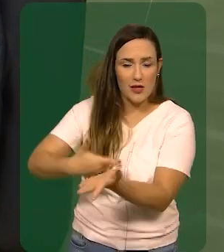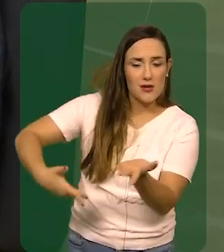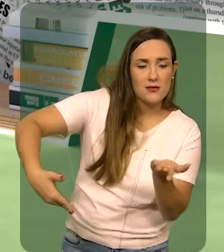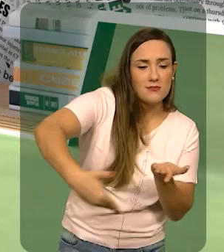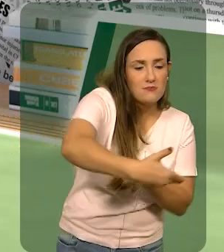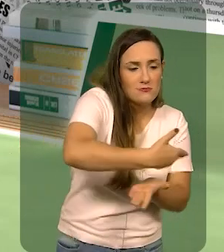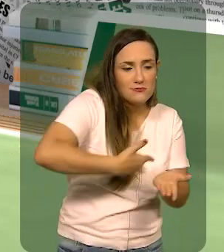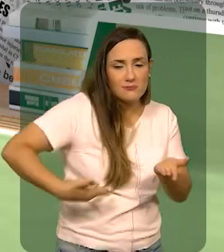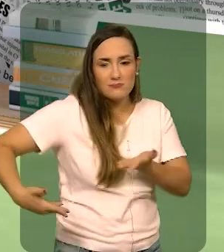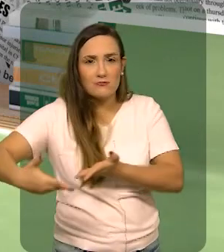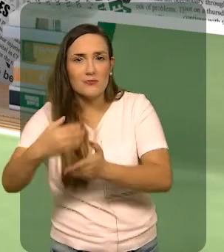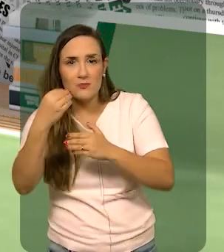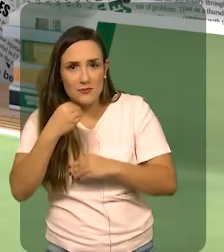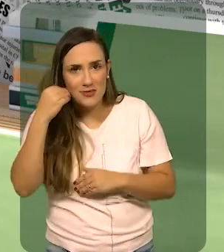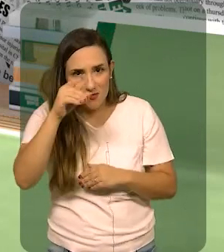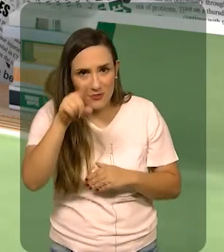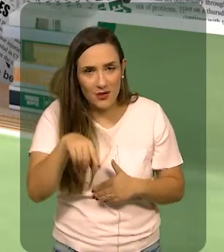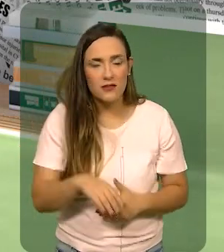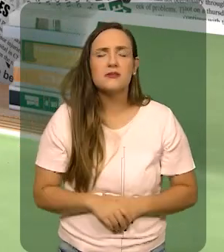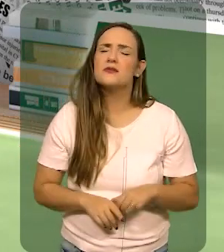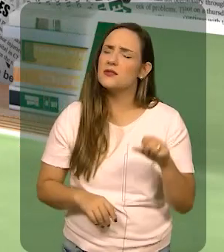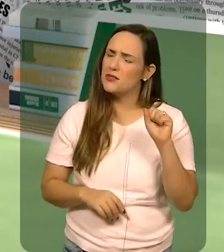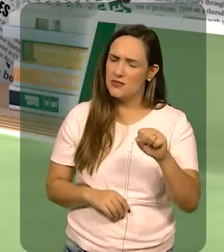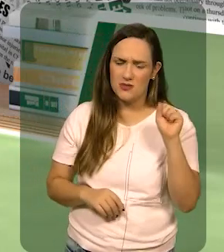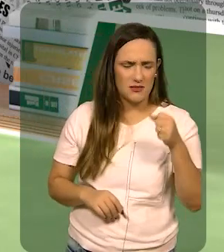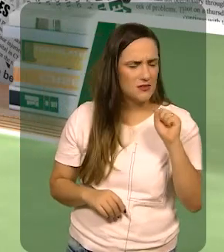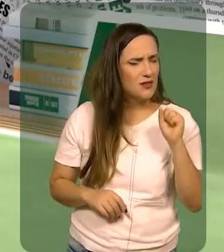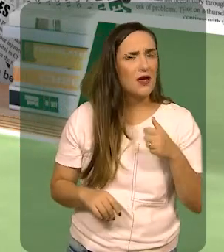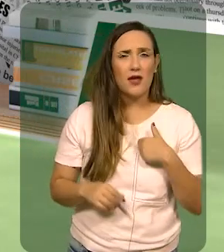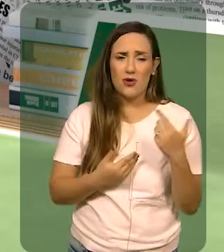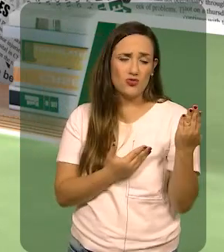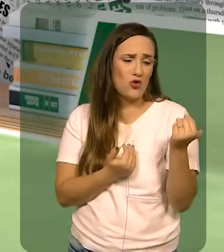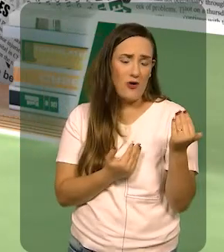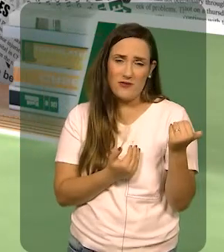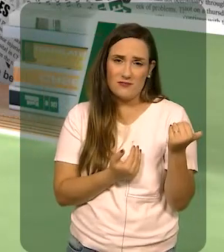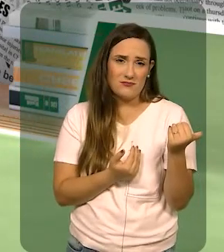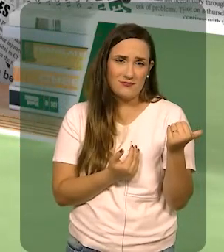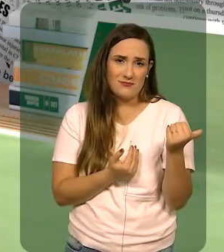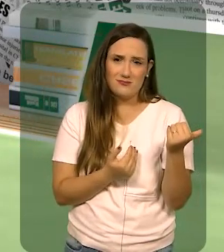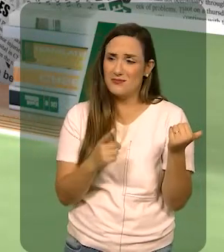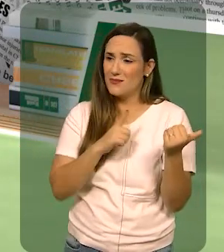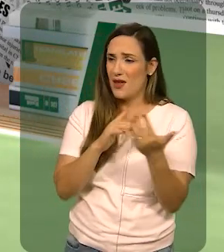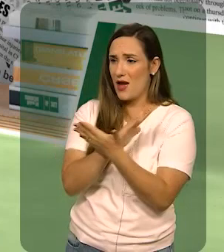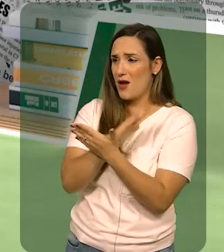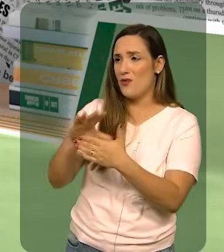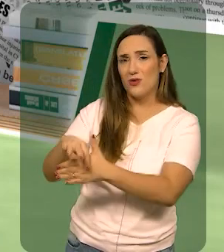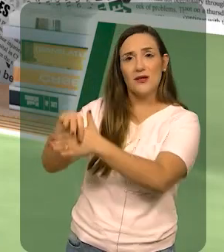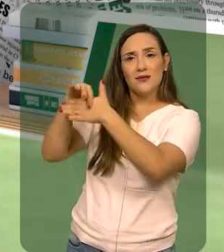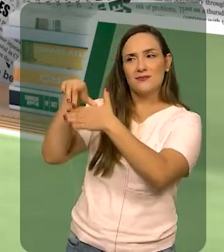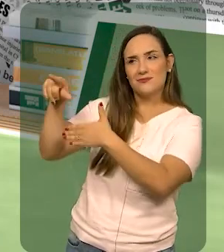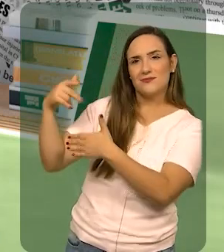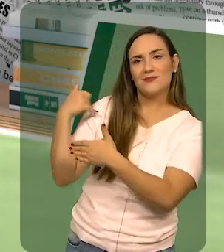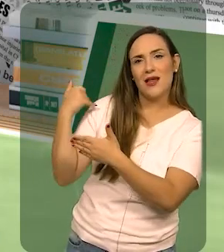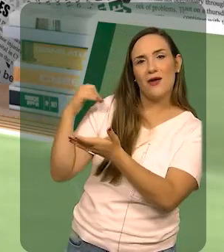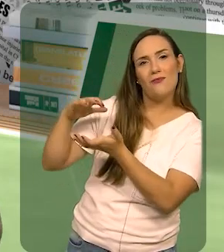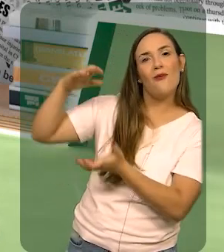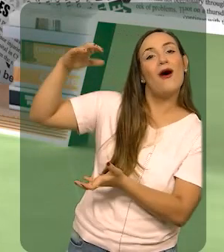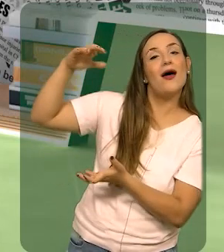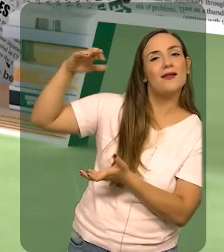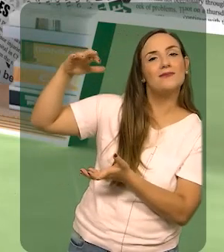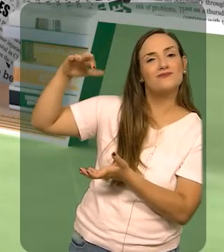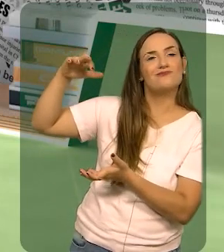comunidades, Maicon. Com certeza, porque assim, eu sou jovem e tem pessoas, lideranças, mais velhas do